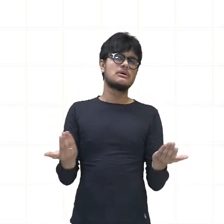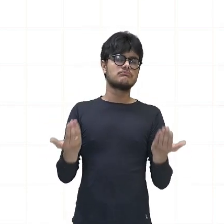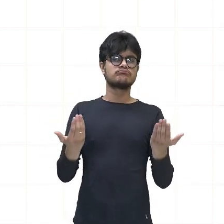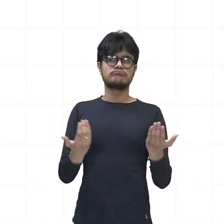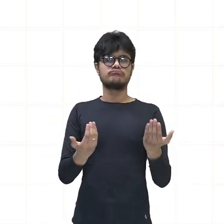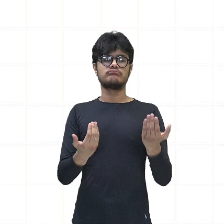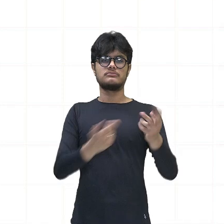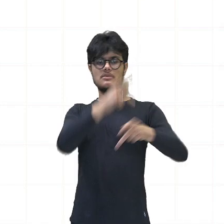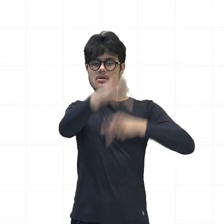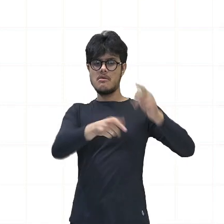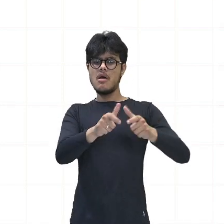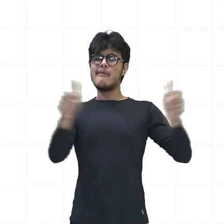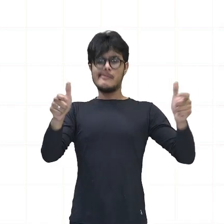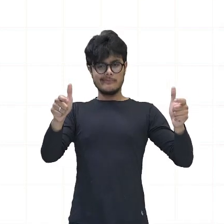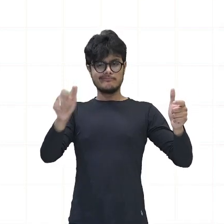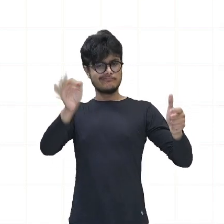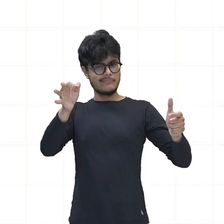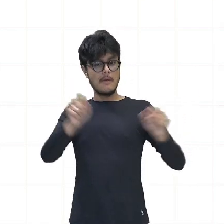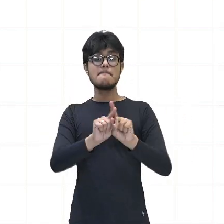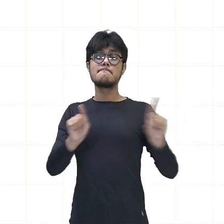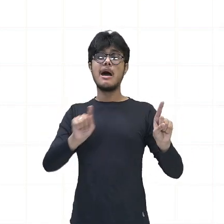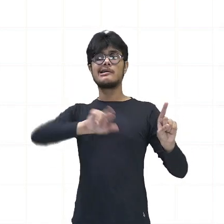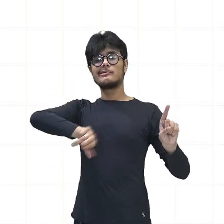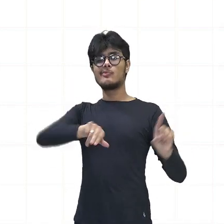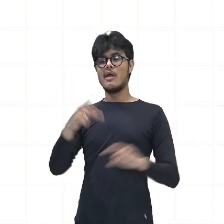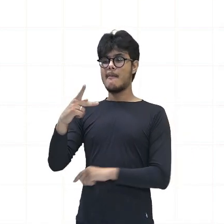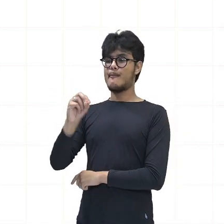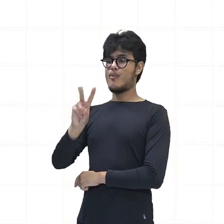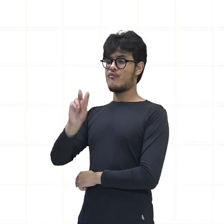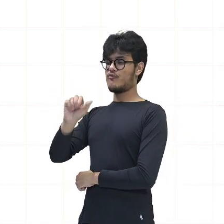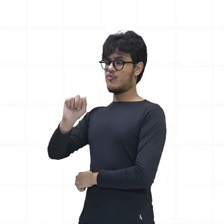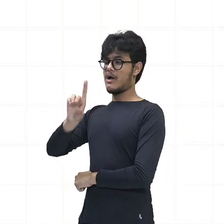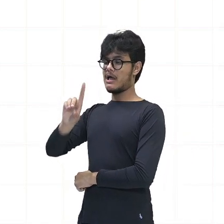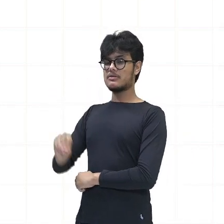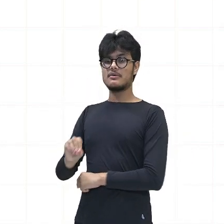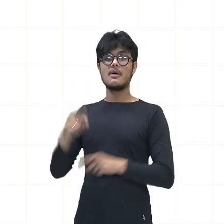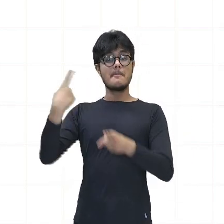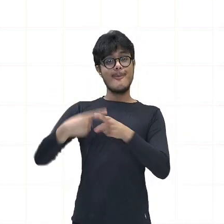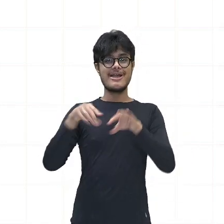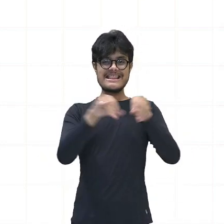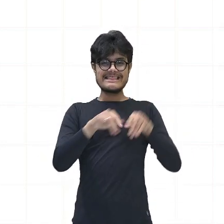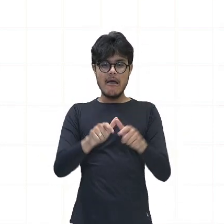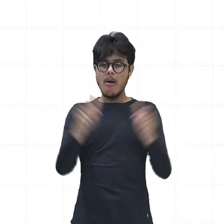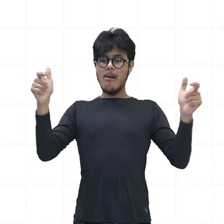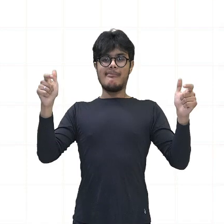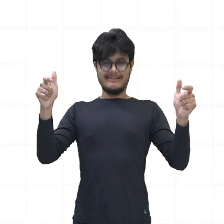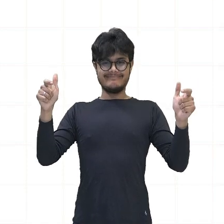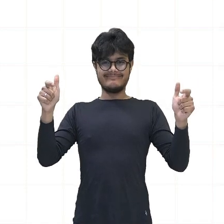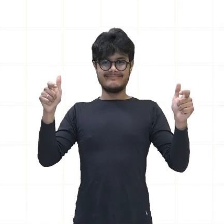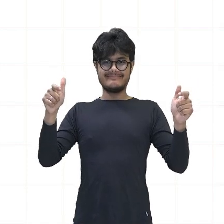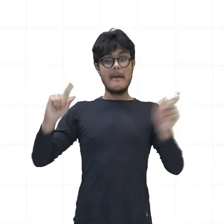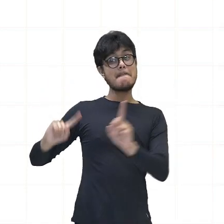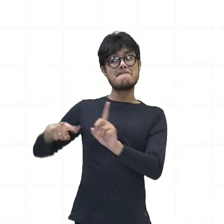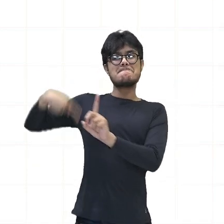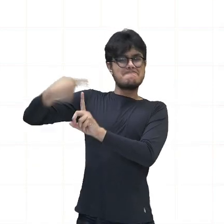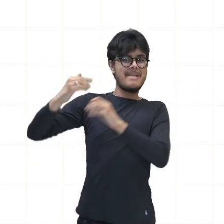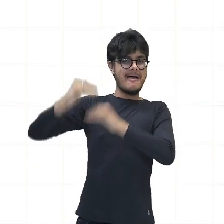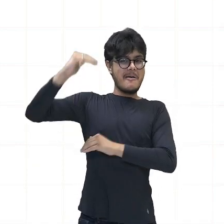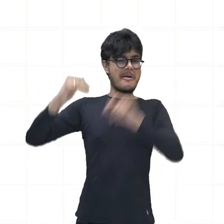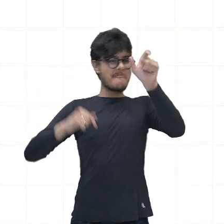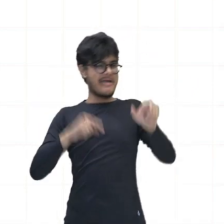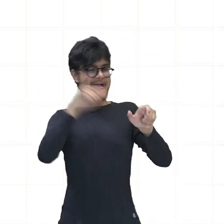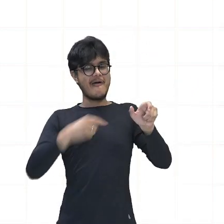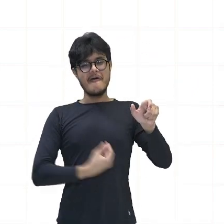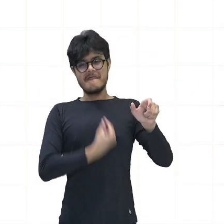uma população numerosa, porém o Brasil ele é pouco povoado porque nós temos uma baixa densidade demográfica, ou seja,